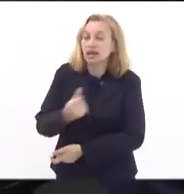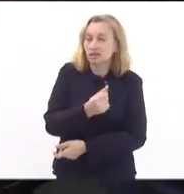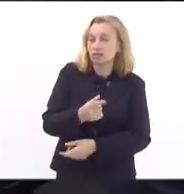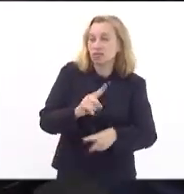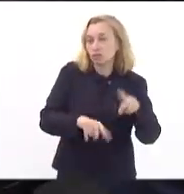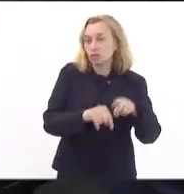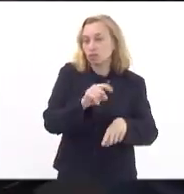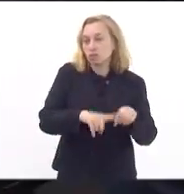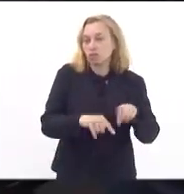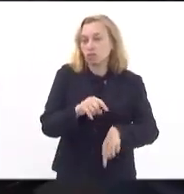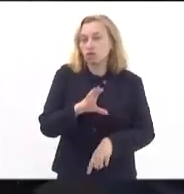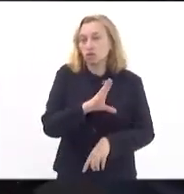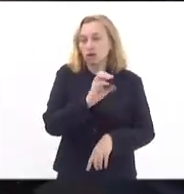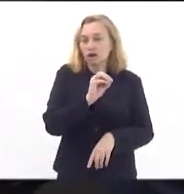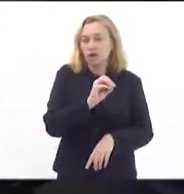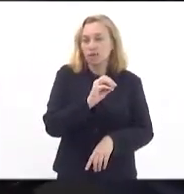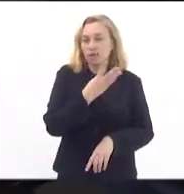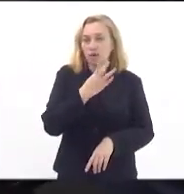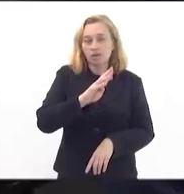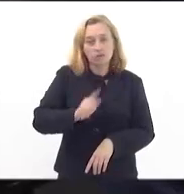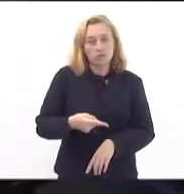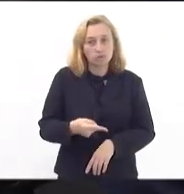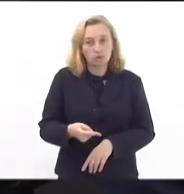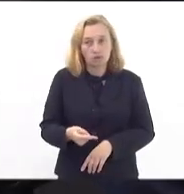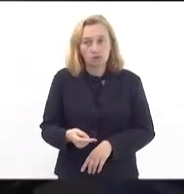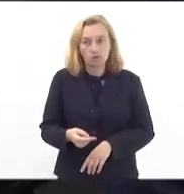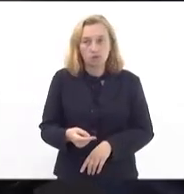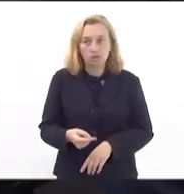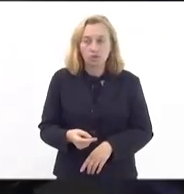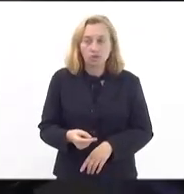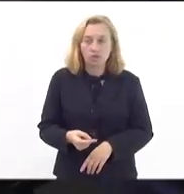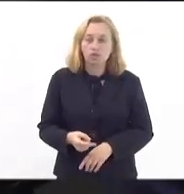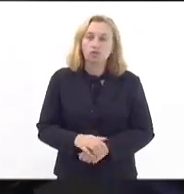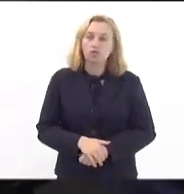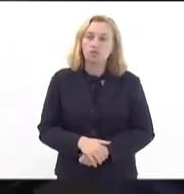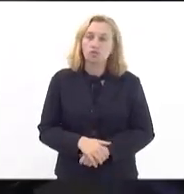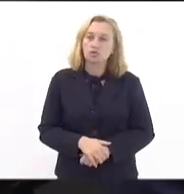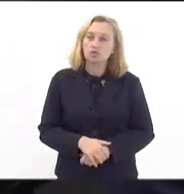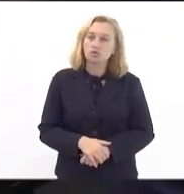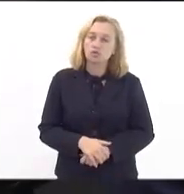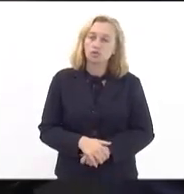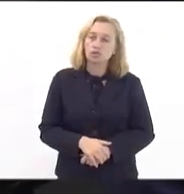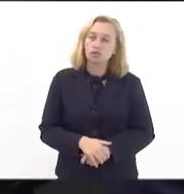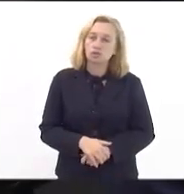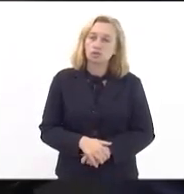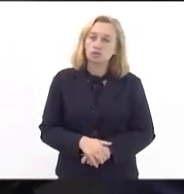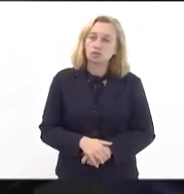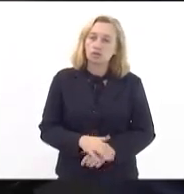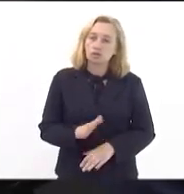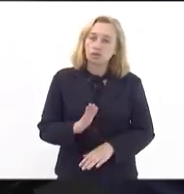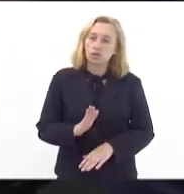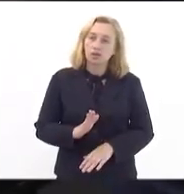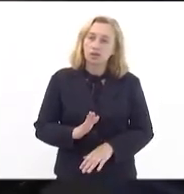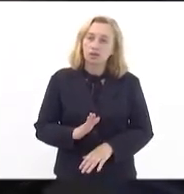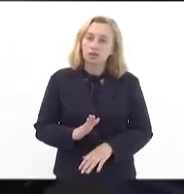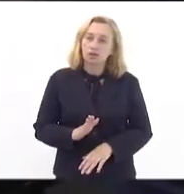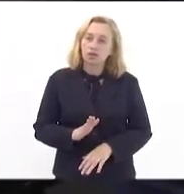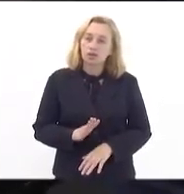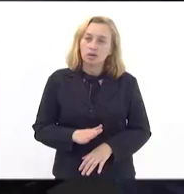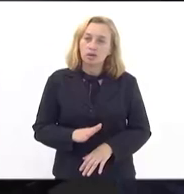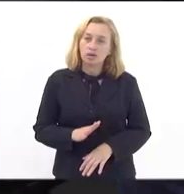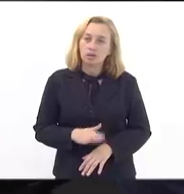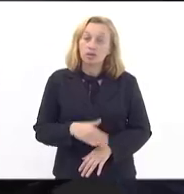o cabo de 4 mil que só pelas dimensões é muito mais atraente que o